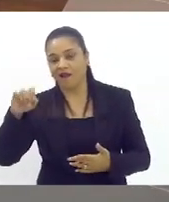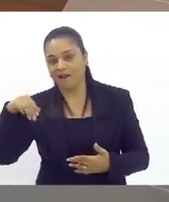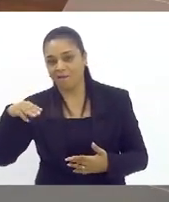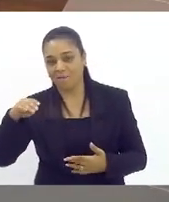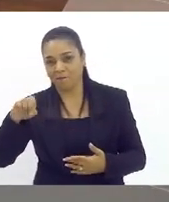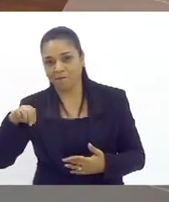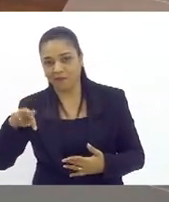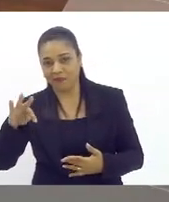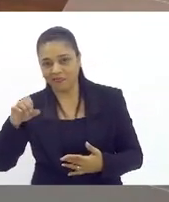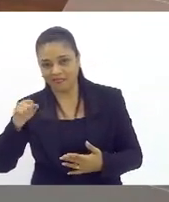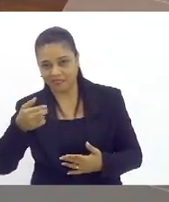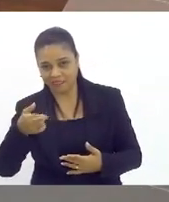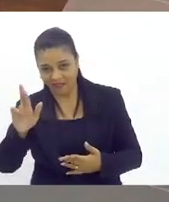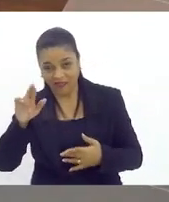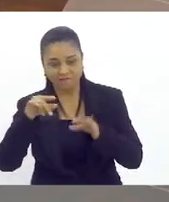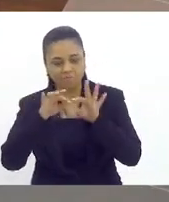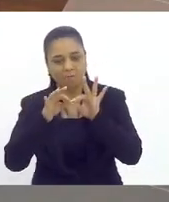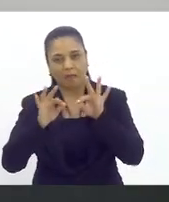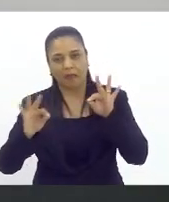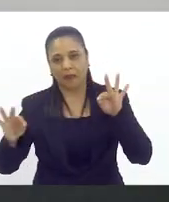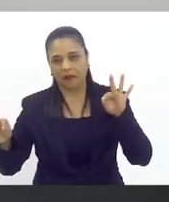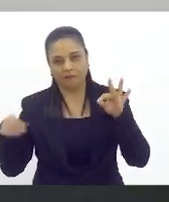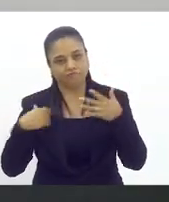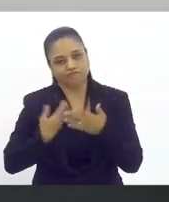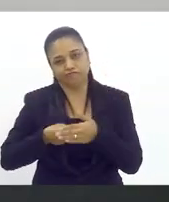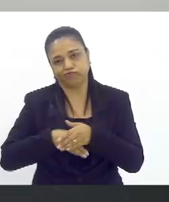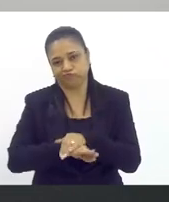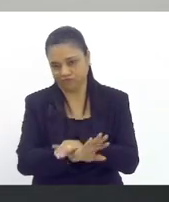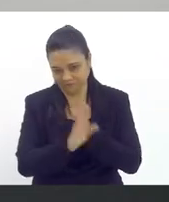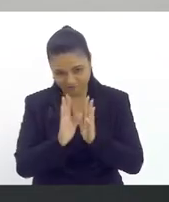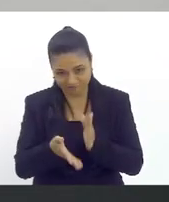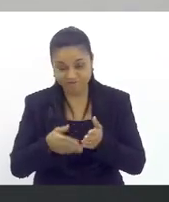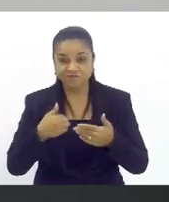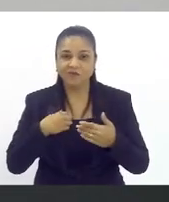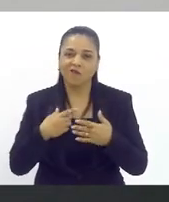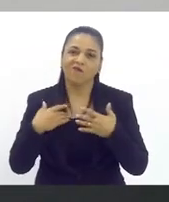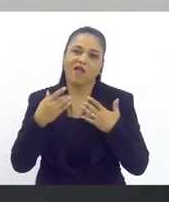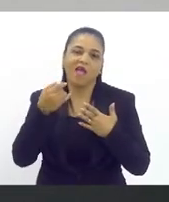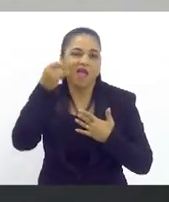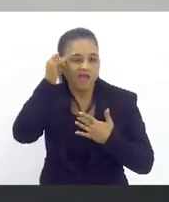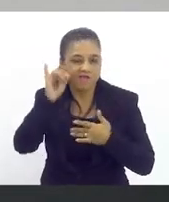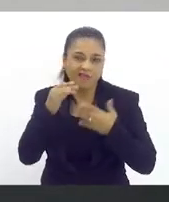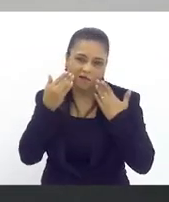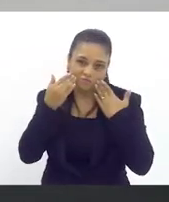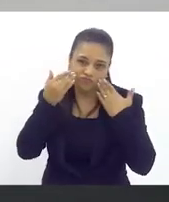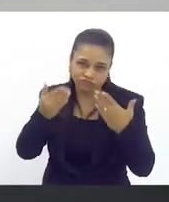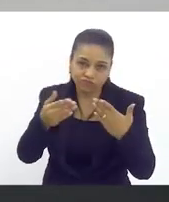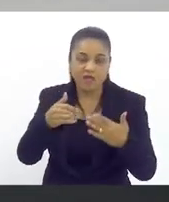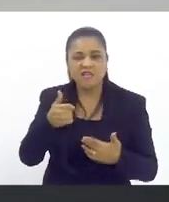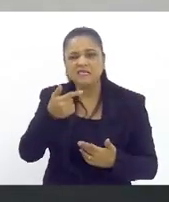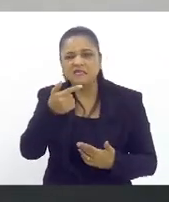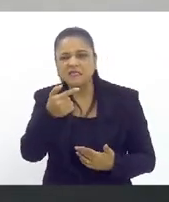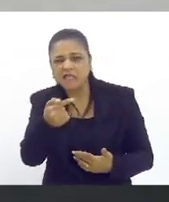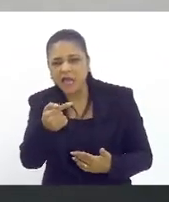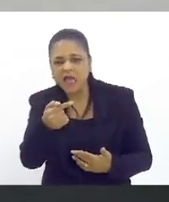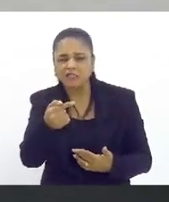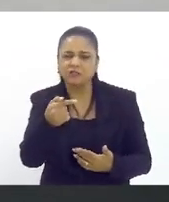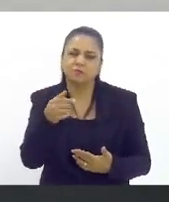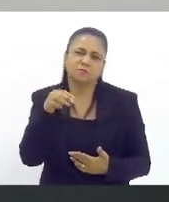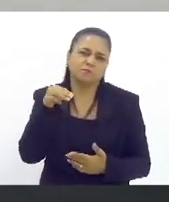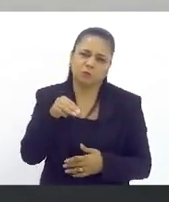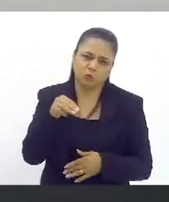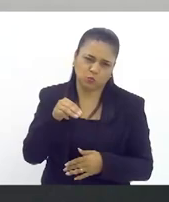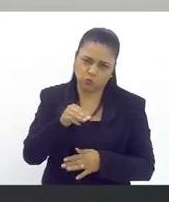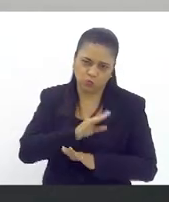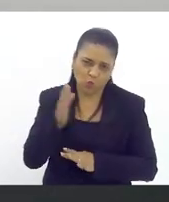desavisadamente Então vamos tentar fazer essas exposições em seis sete minutos sem prejuízo que vocês